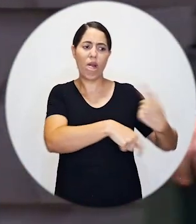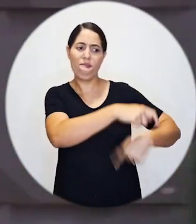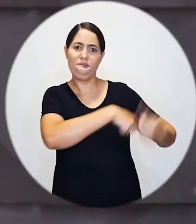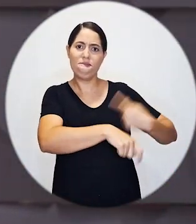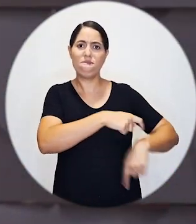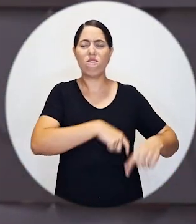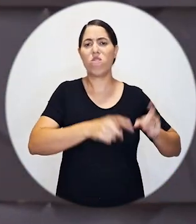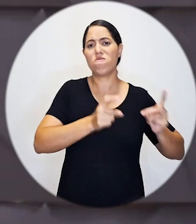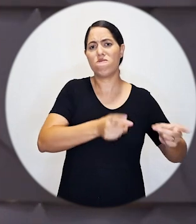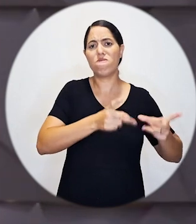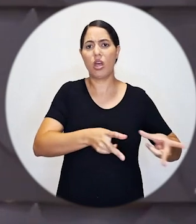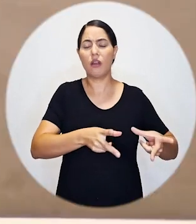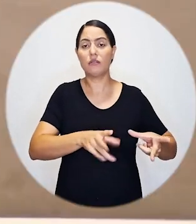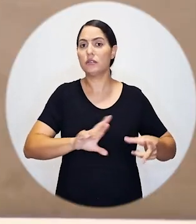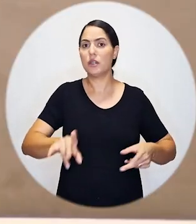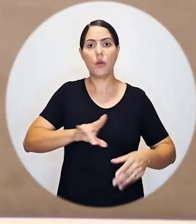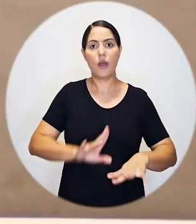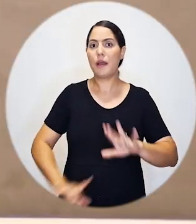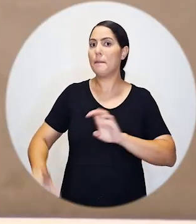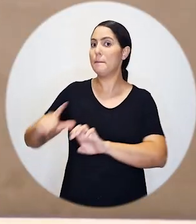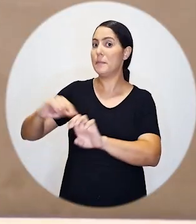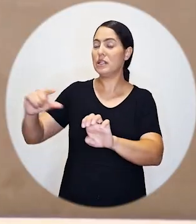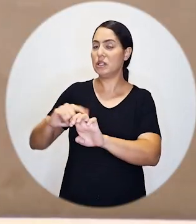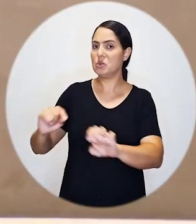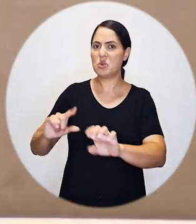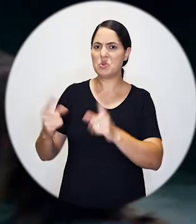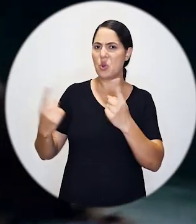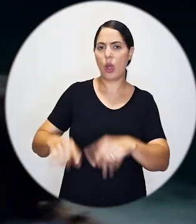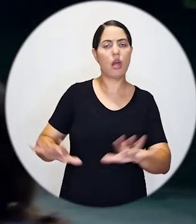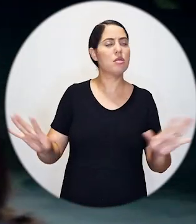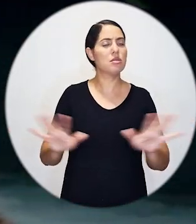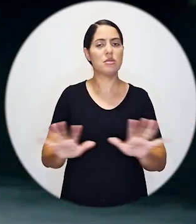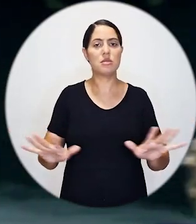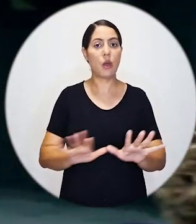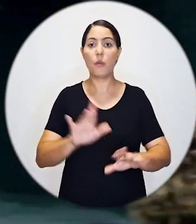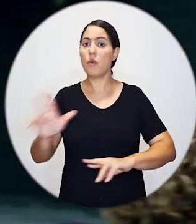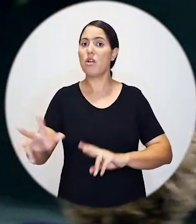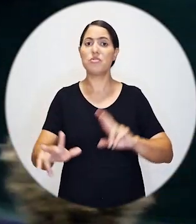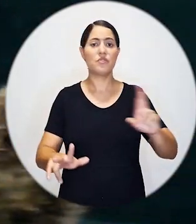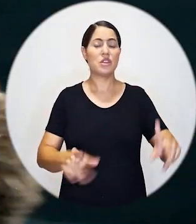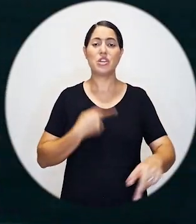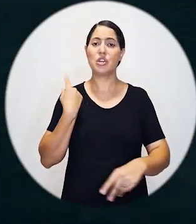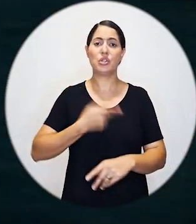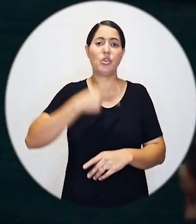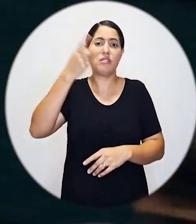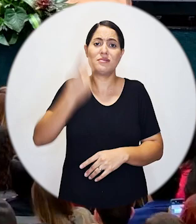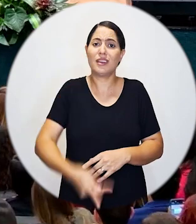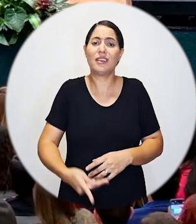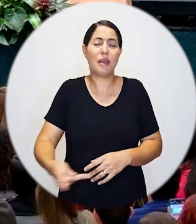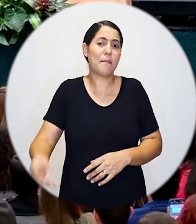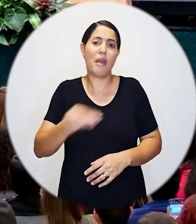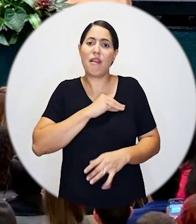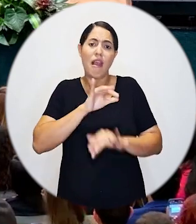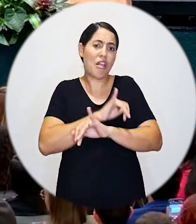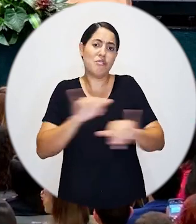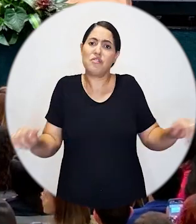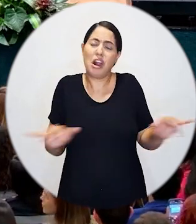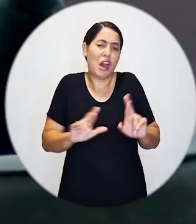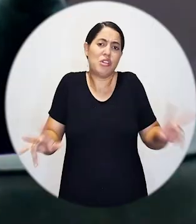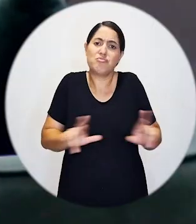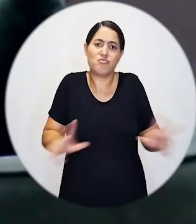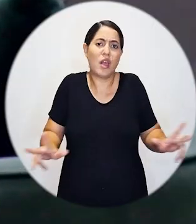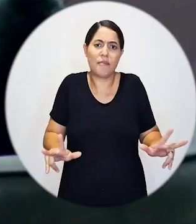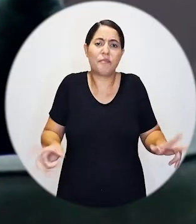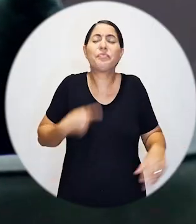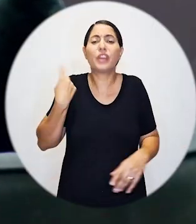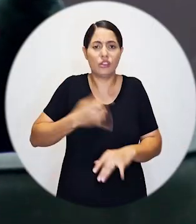mercantilização que ela combate o empreendedorismo. São coisas diferentes. E não é pecado falar que um escritório tem que ser